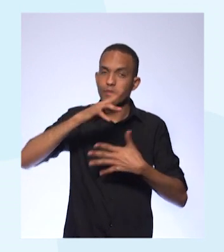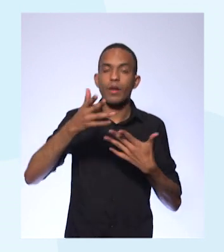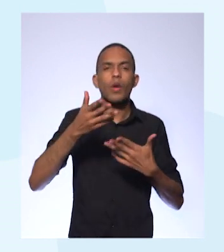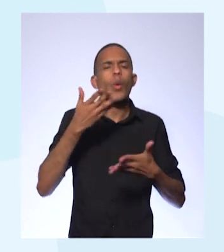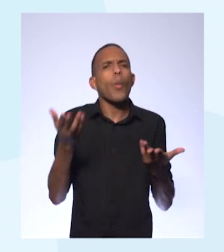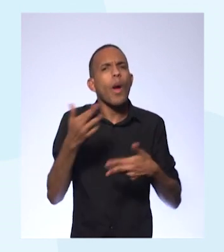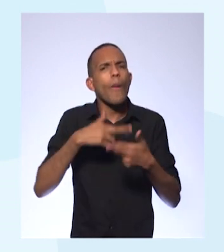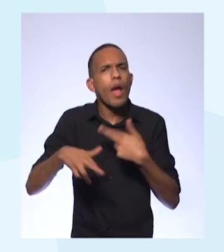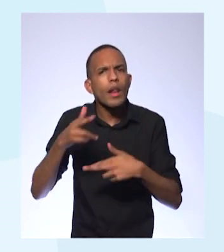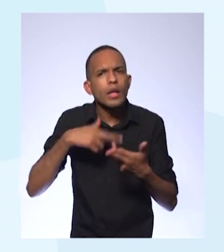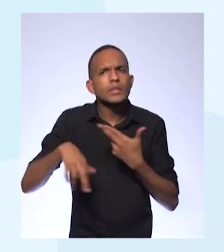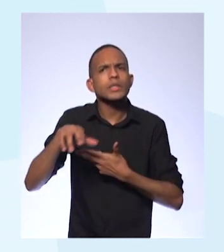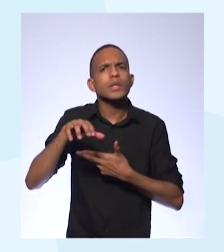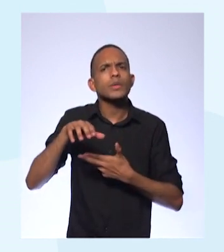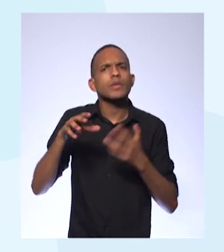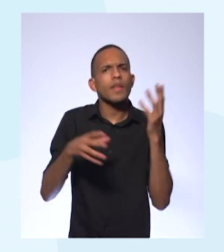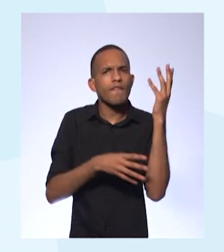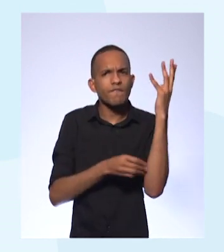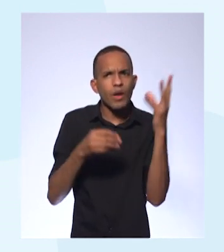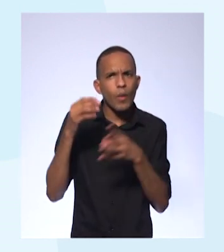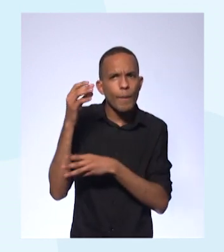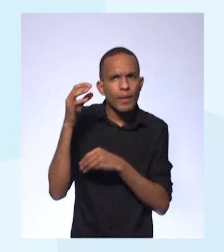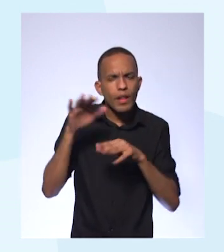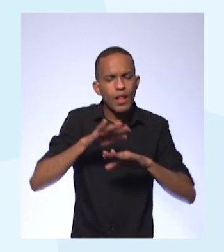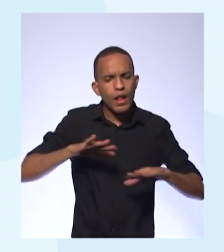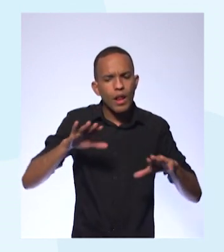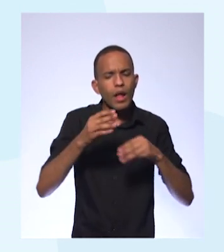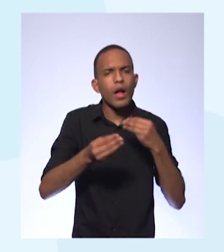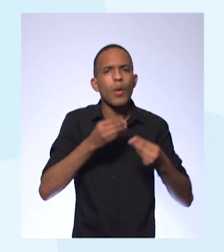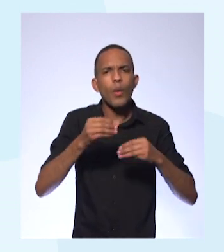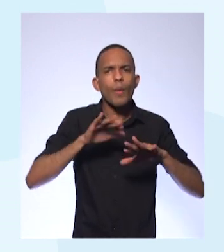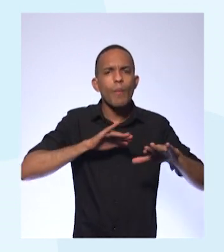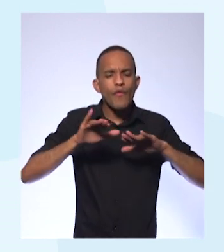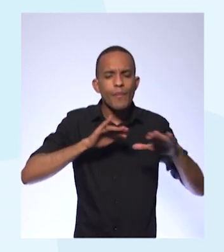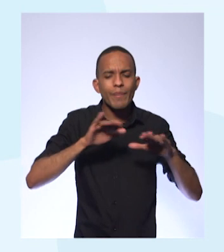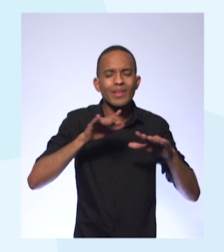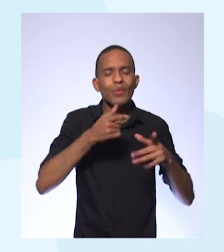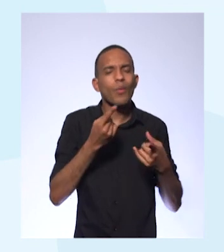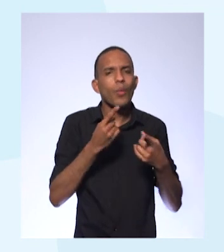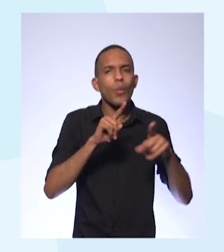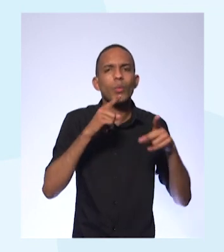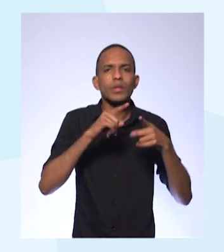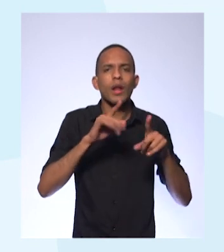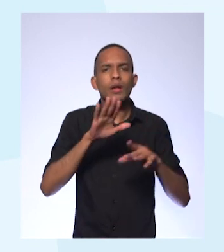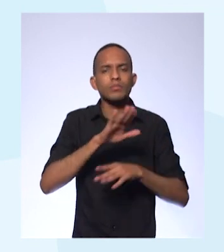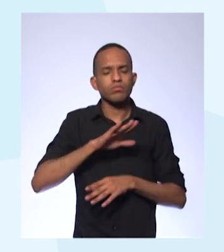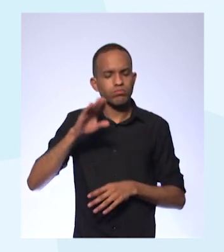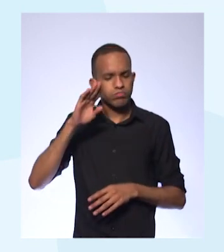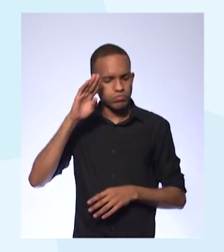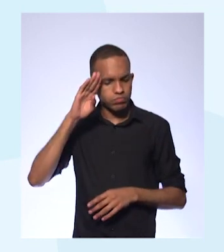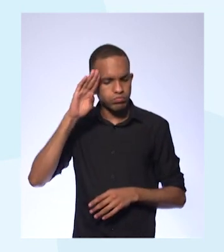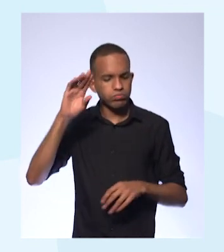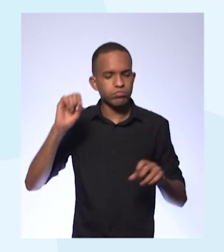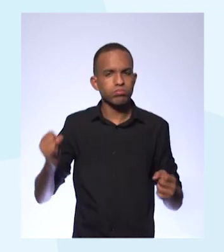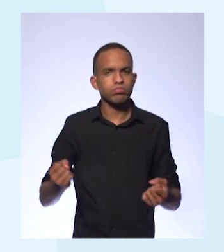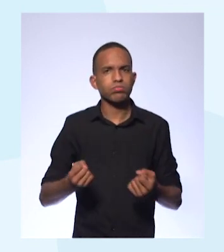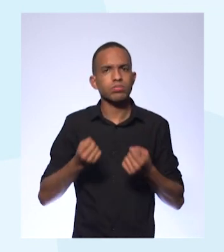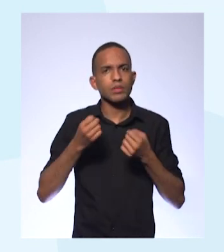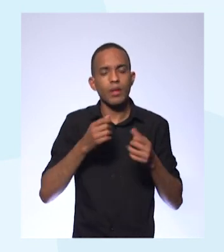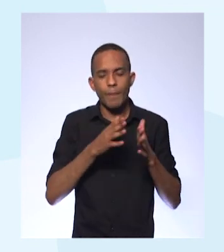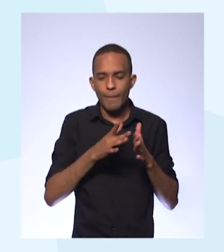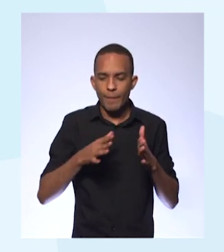da Revolução Farroupilha no contexto dos movimentos contestatórios ao poder centralizado que ocorreu